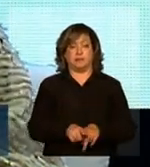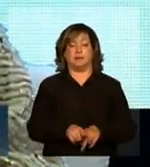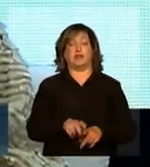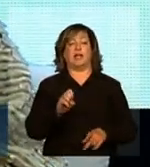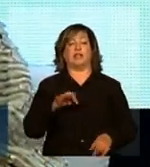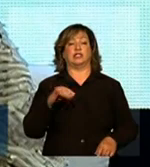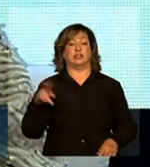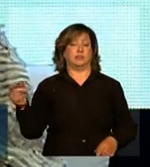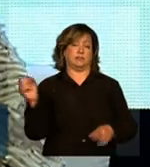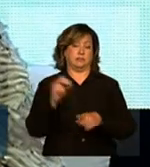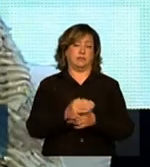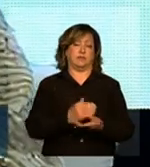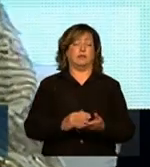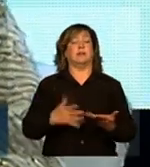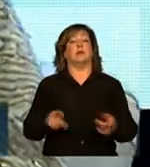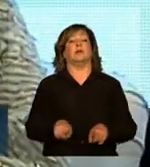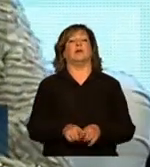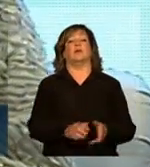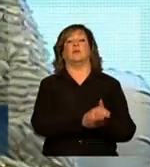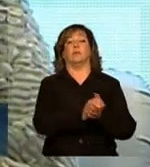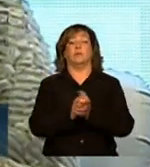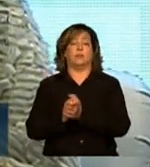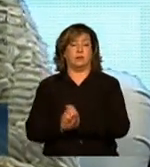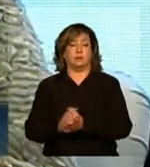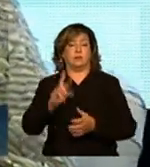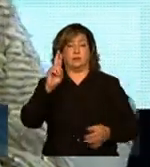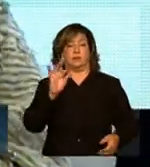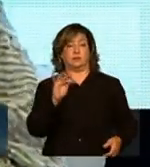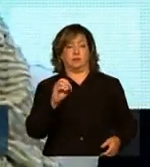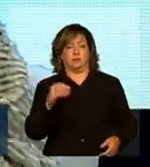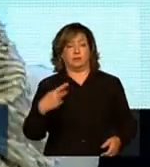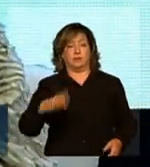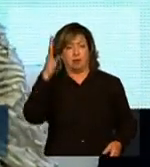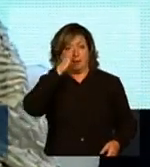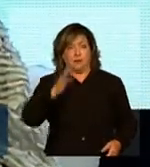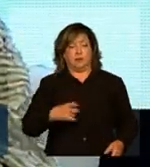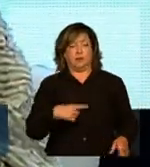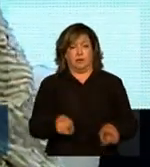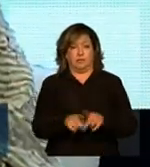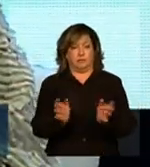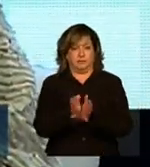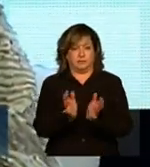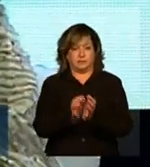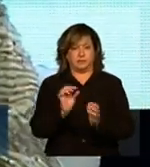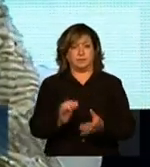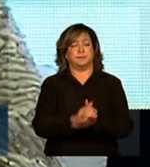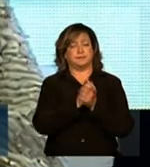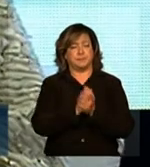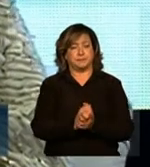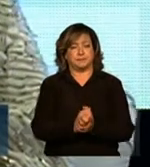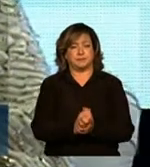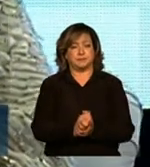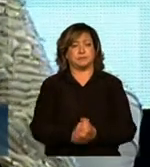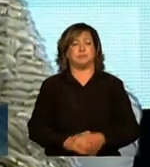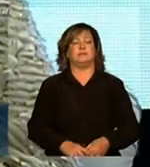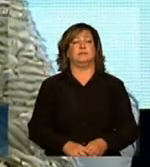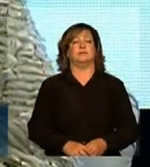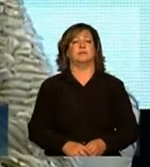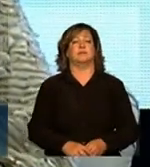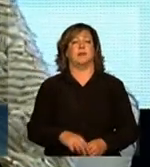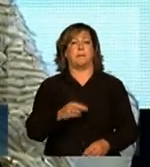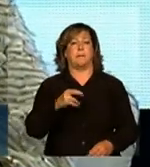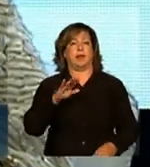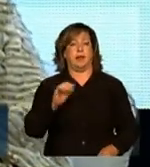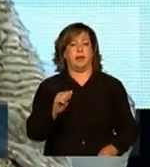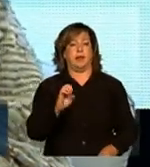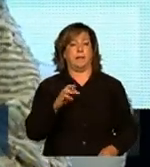Intini. Cumprimentar nosso representante da FAO no Brasil, Alain Bojanic, cumprimentar a Maria